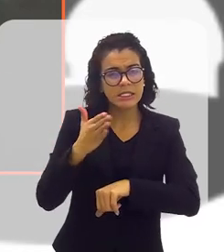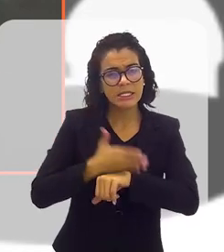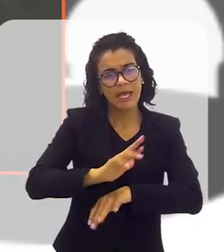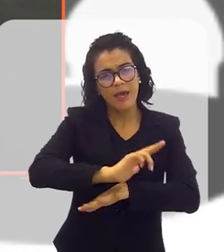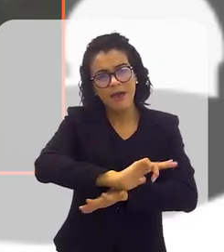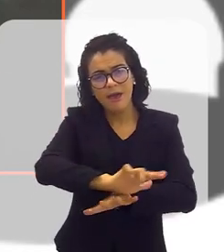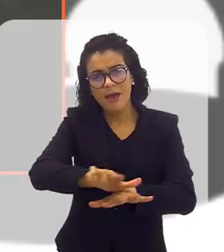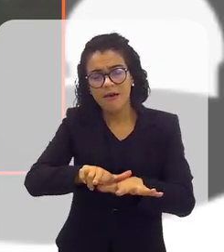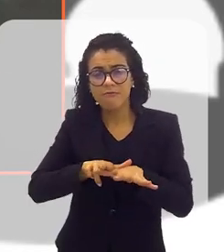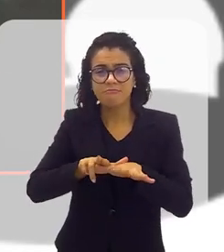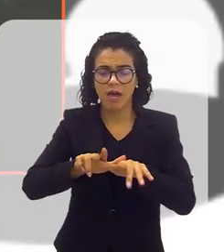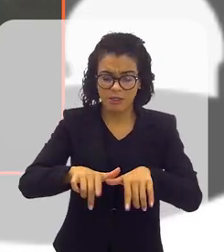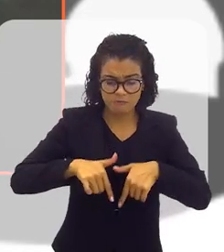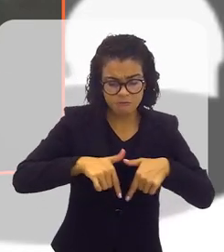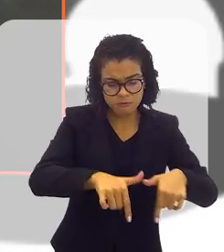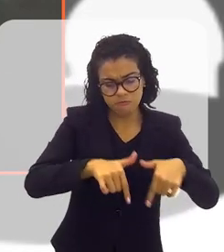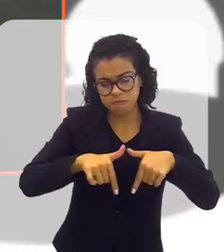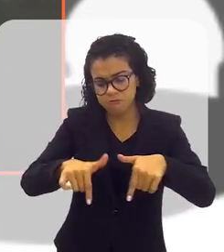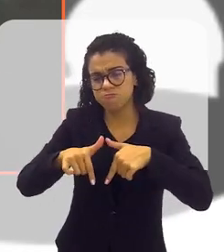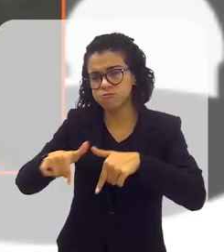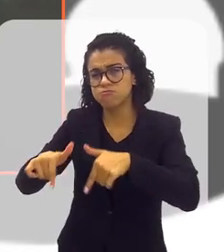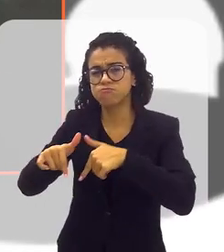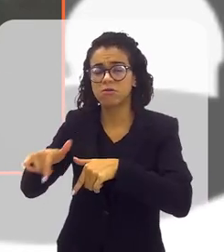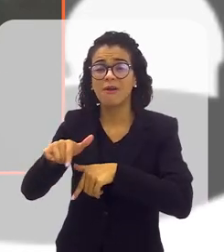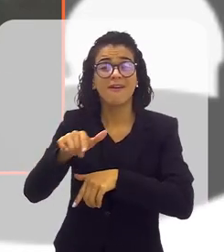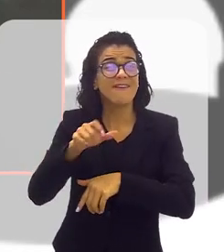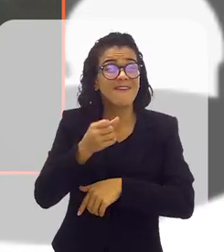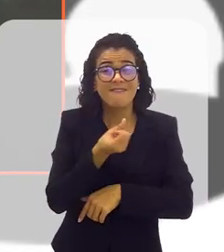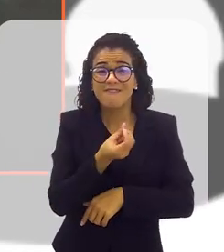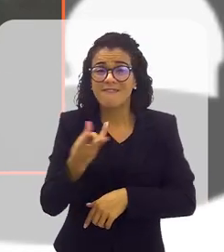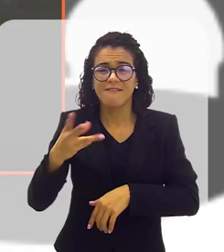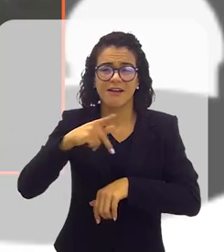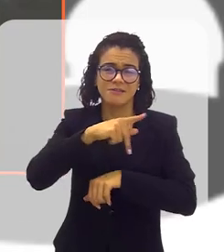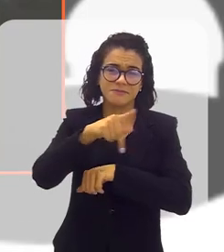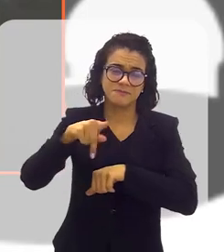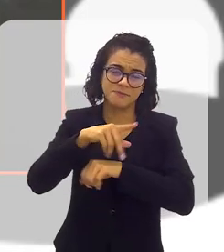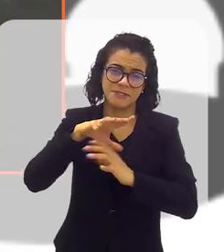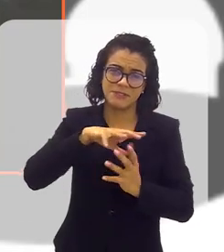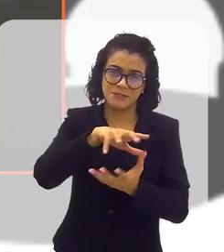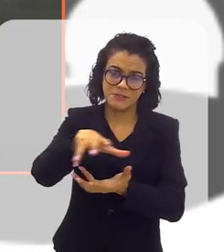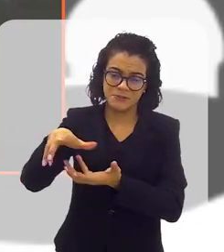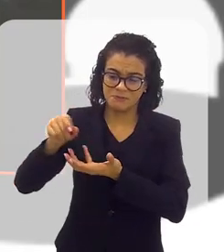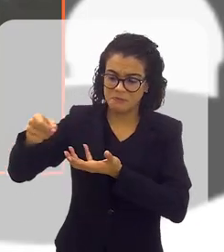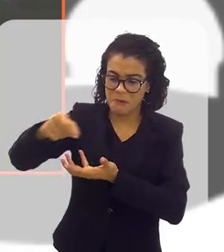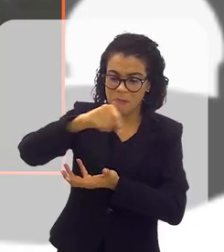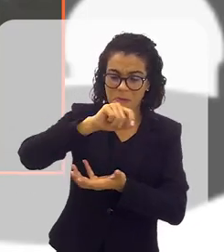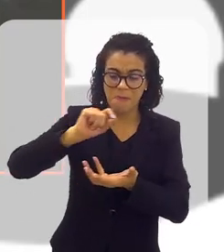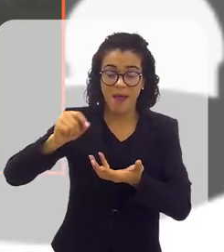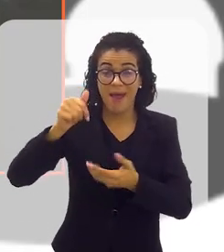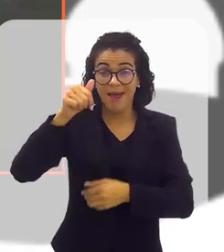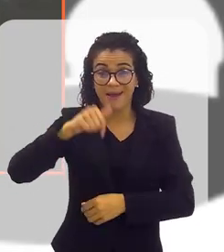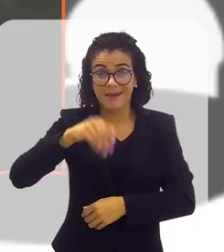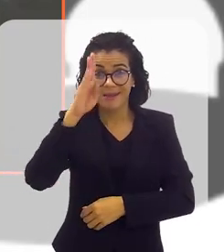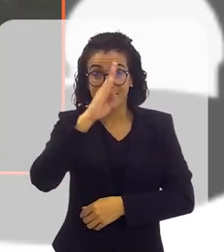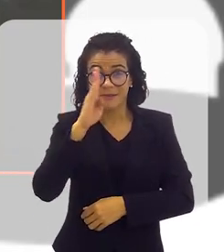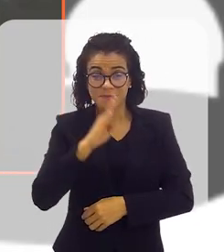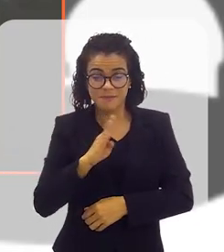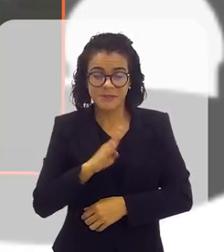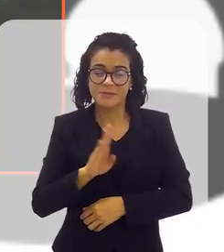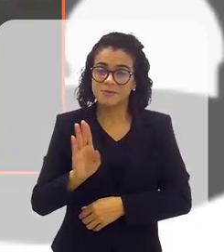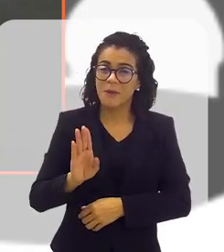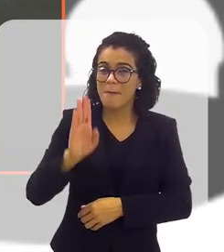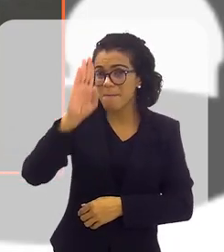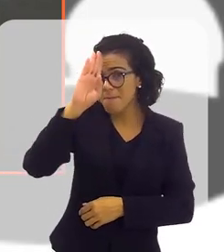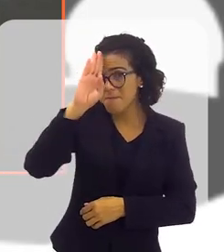se dedica a várias causas. Tem ações em muitos países do mundo, e aqui no Brasil, talvez uma das